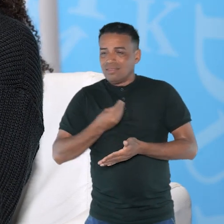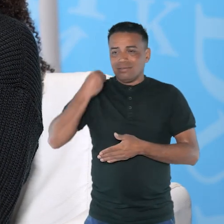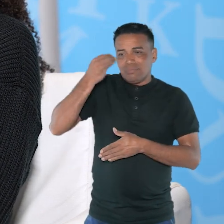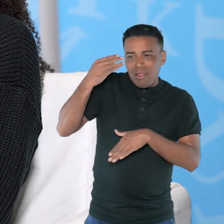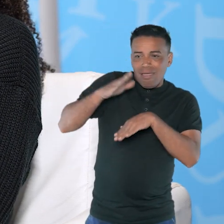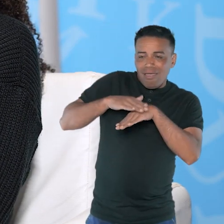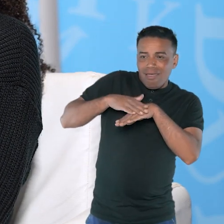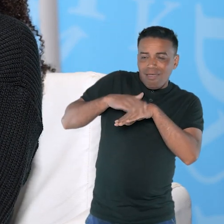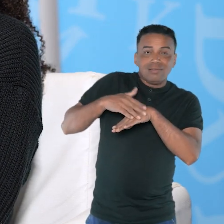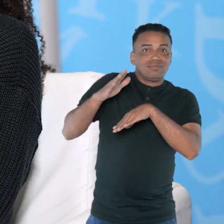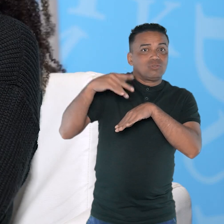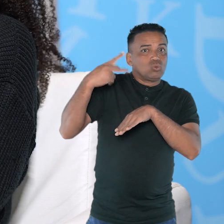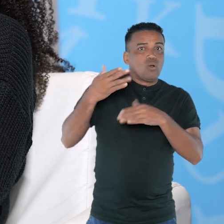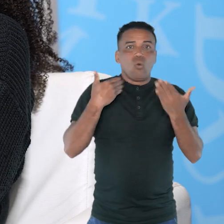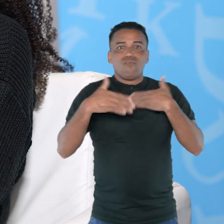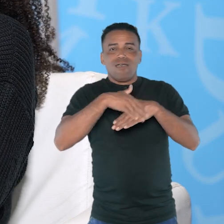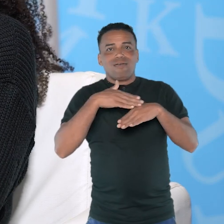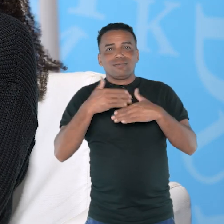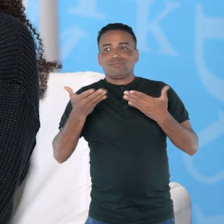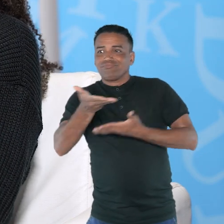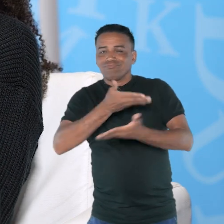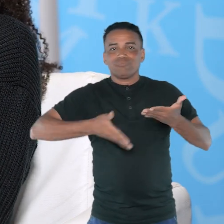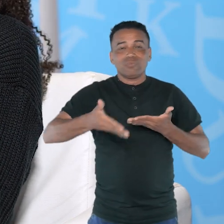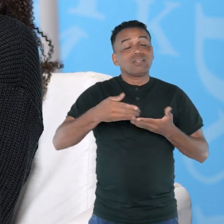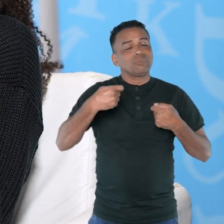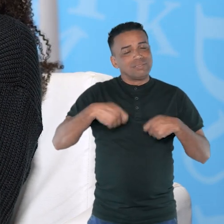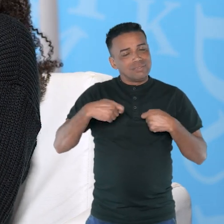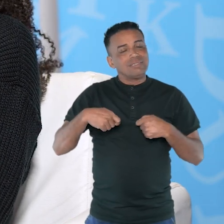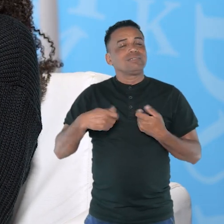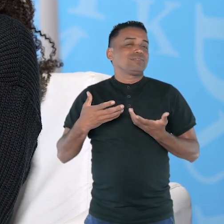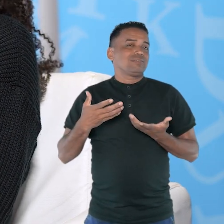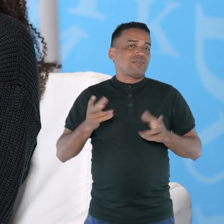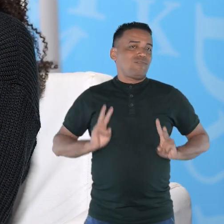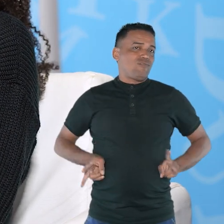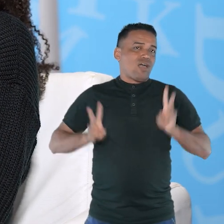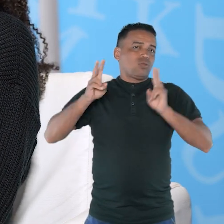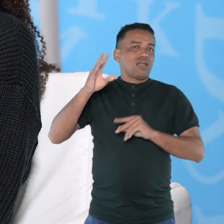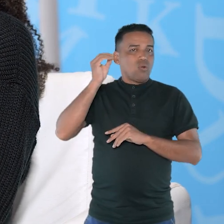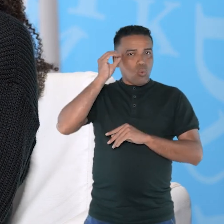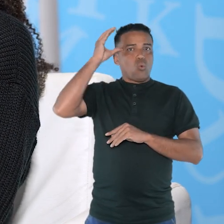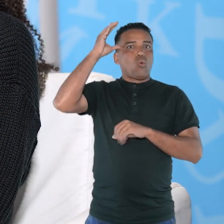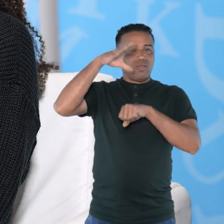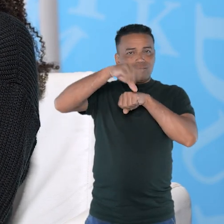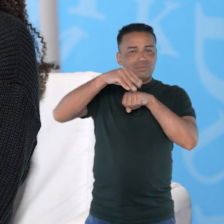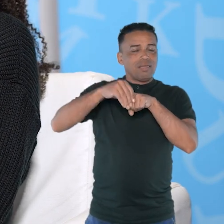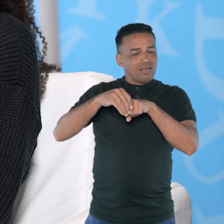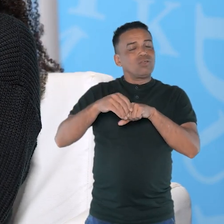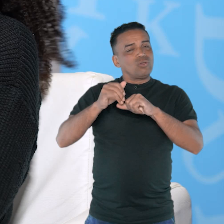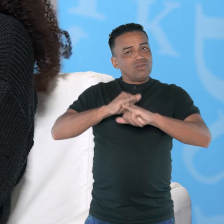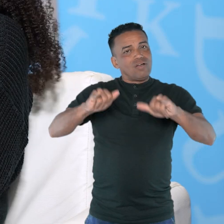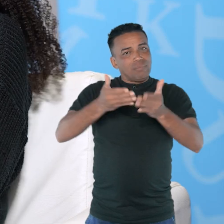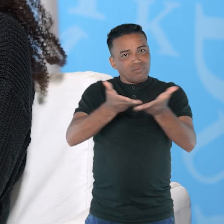você tem. Então, acho que a gente precisa ter ainda muito apreço pelo conhecimento. Isso eu gostaria de falar para vocês, assim, que